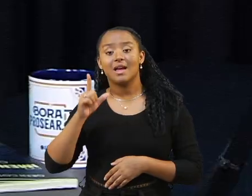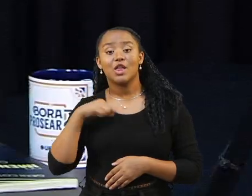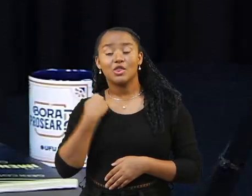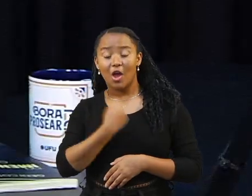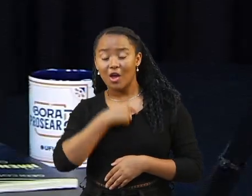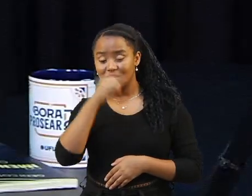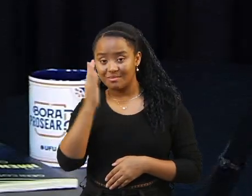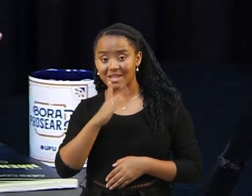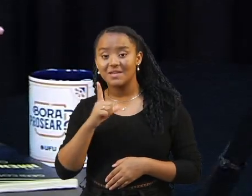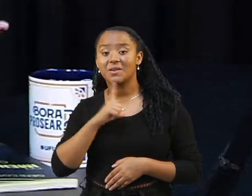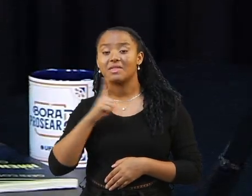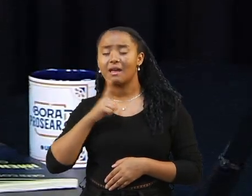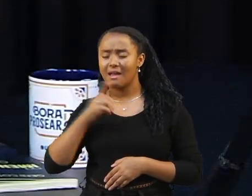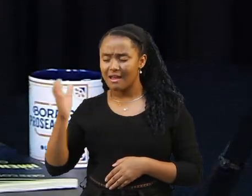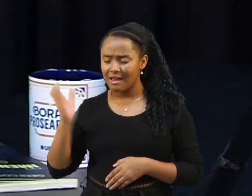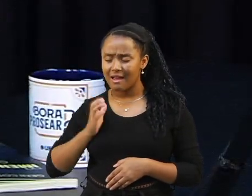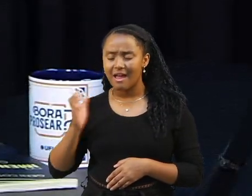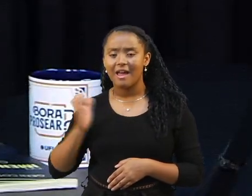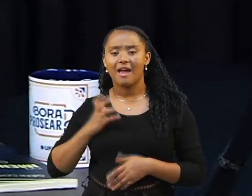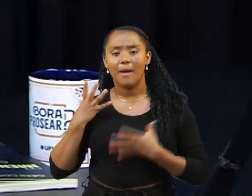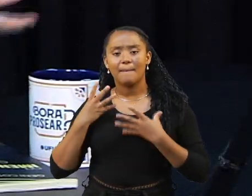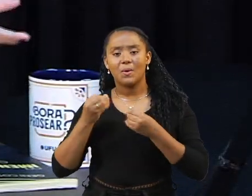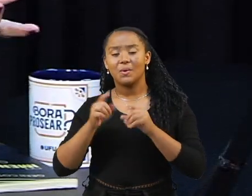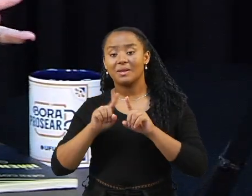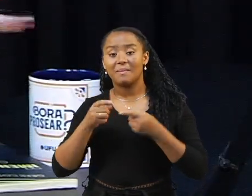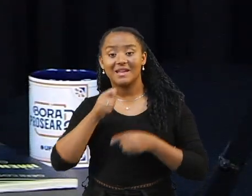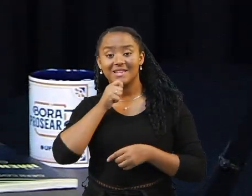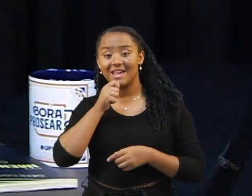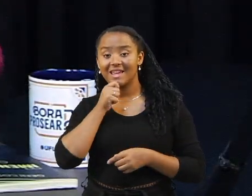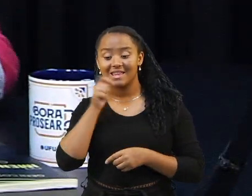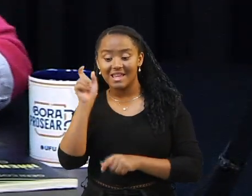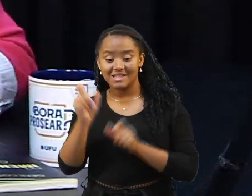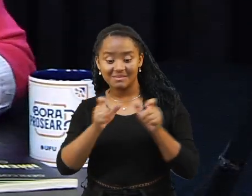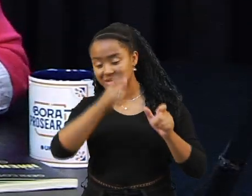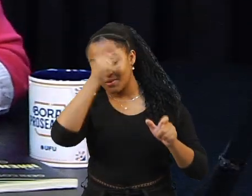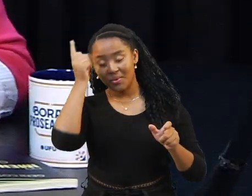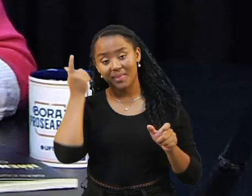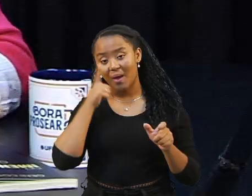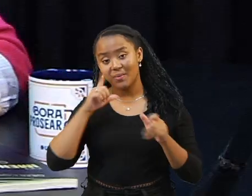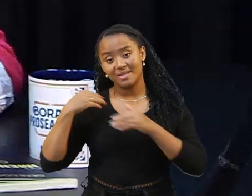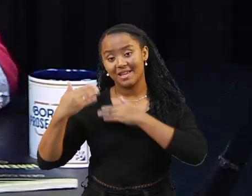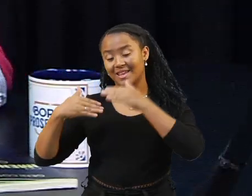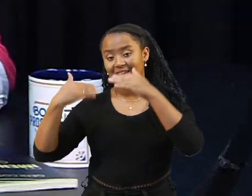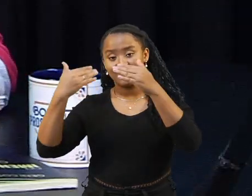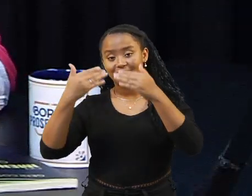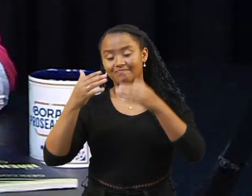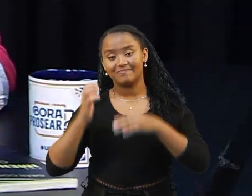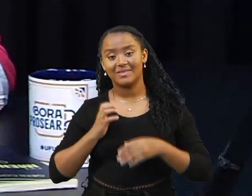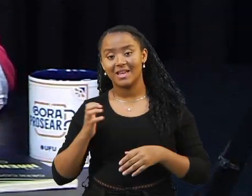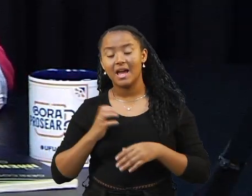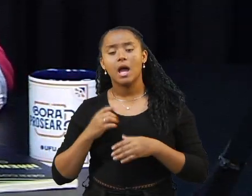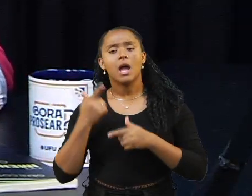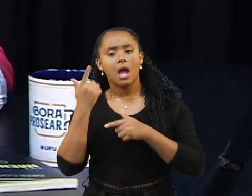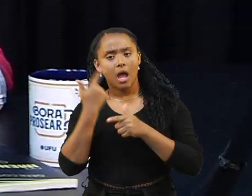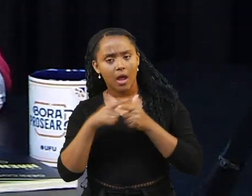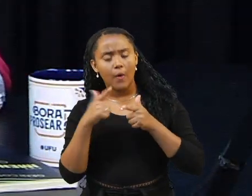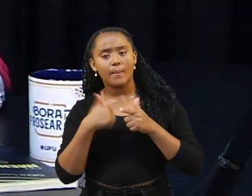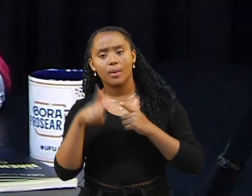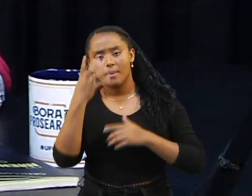riqueza. Apesar de ter tanta riqueza, a gente não conseguiu ser ricos, digamos assim. Então, isso é um problema